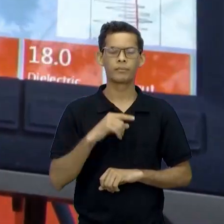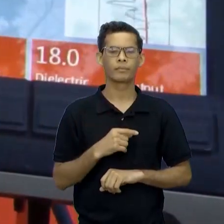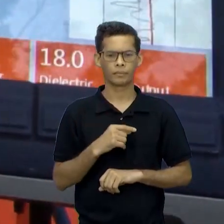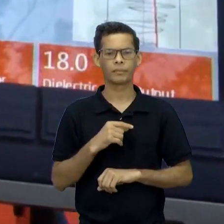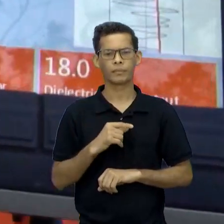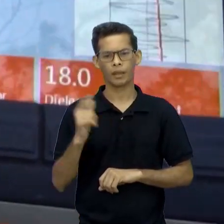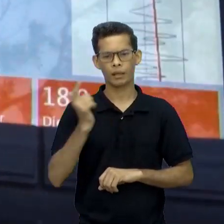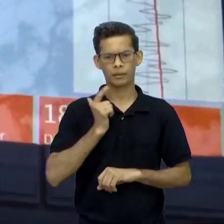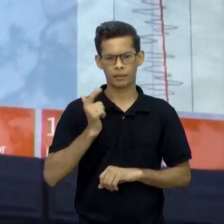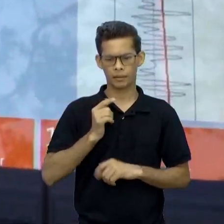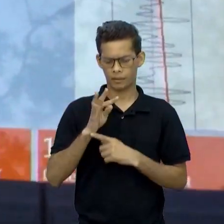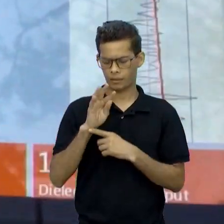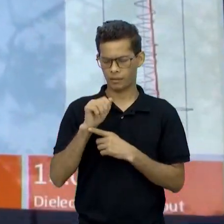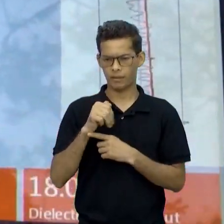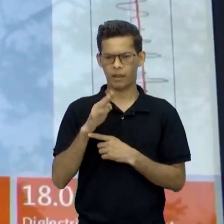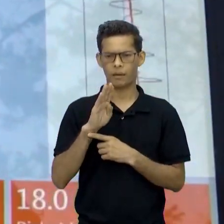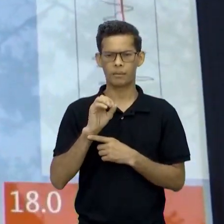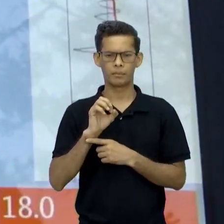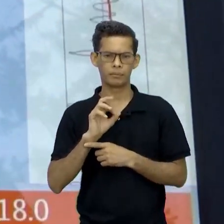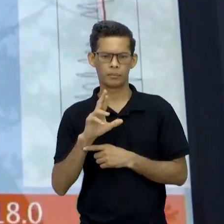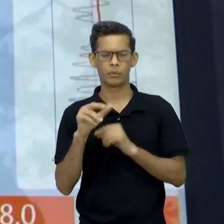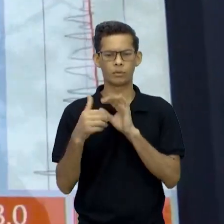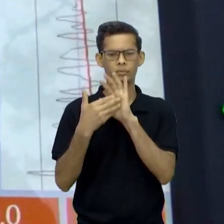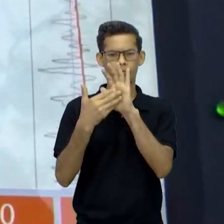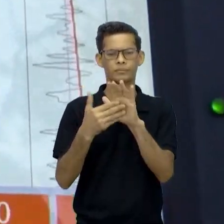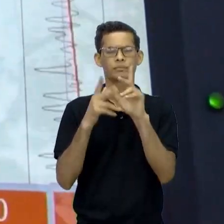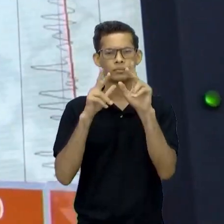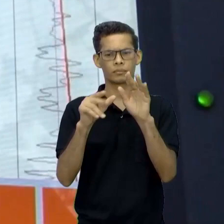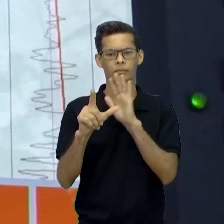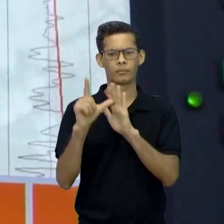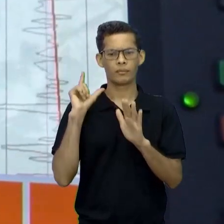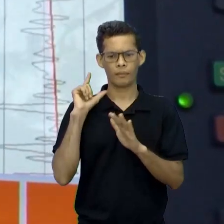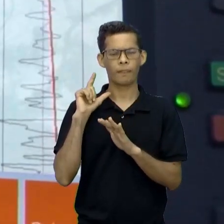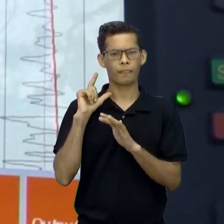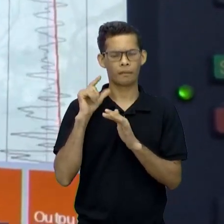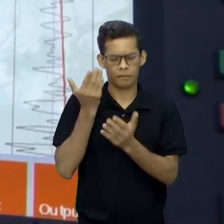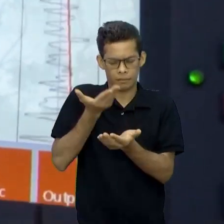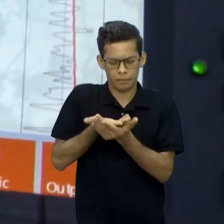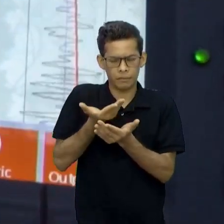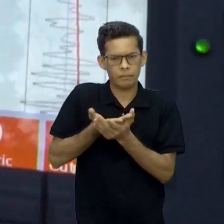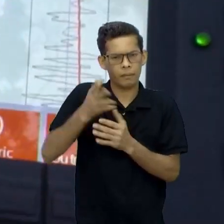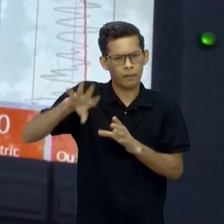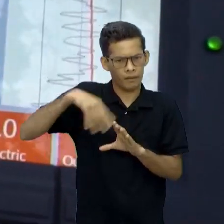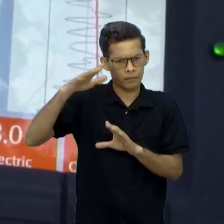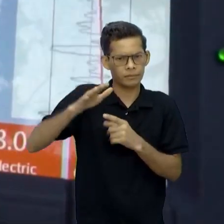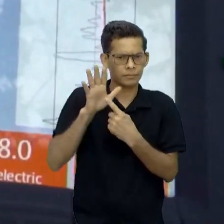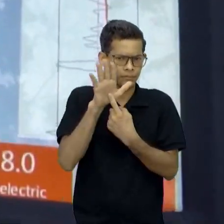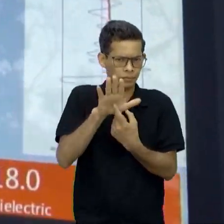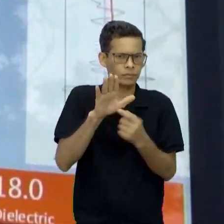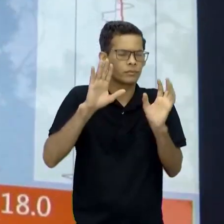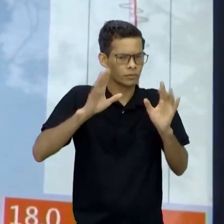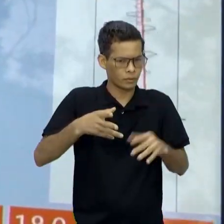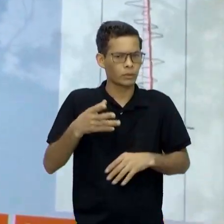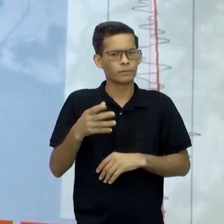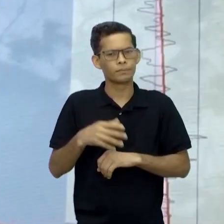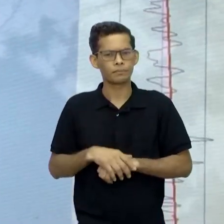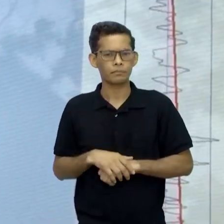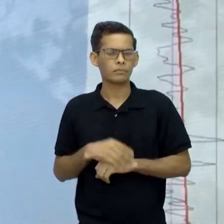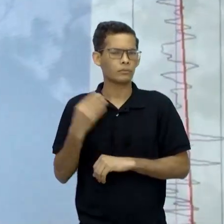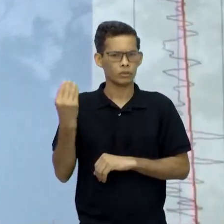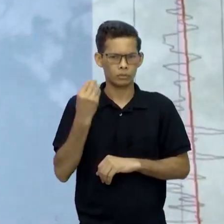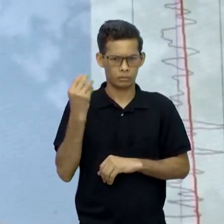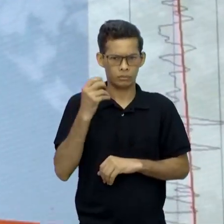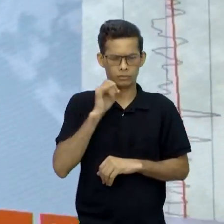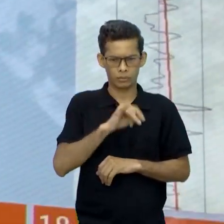nas extremidades, dá aquela hipérbole que a gente mostrou o desenho na sala de aula. Se lembram? Quando ele está na